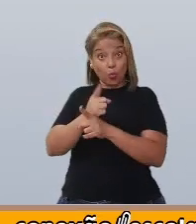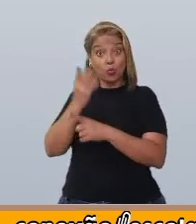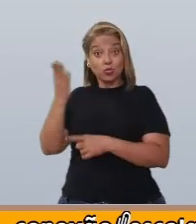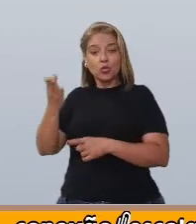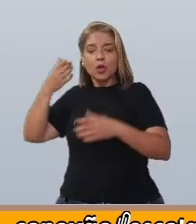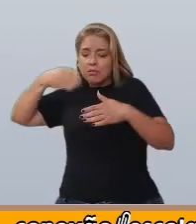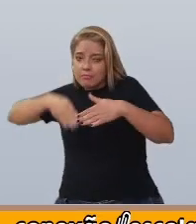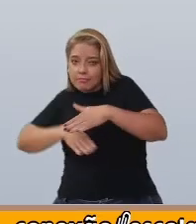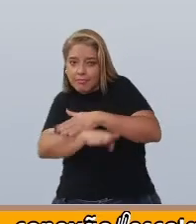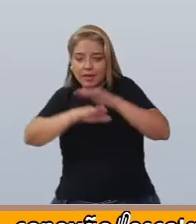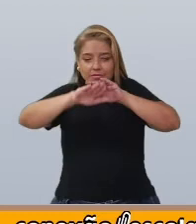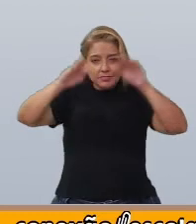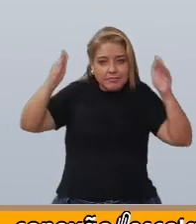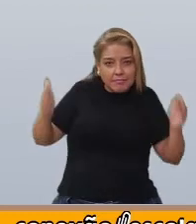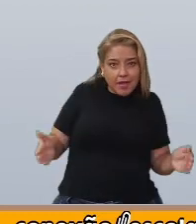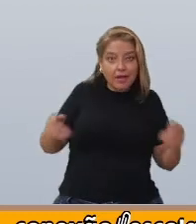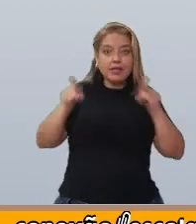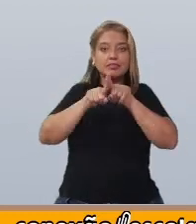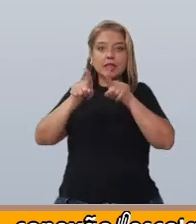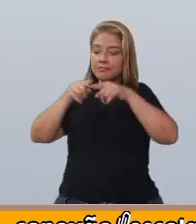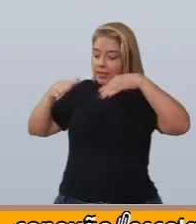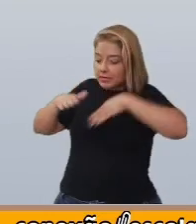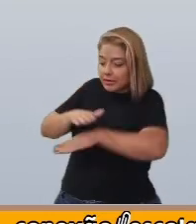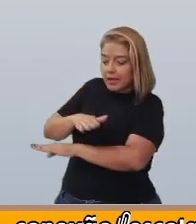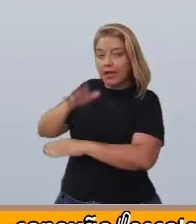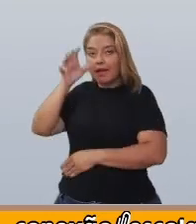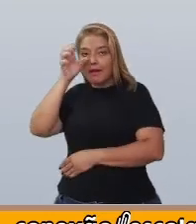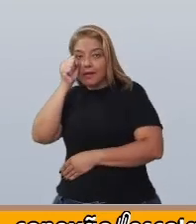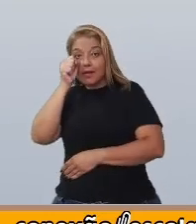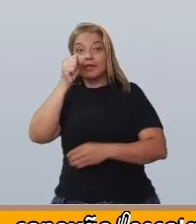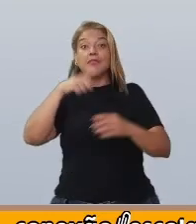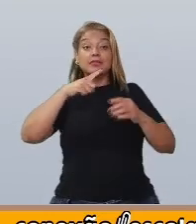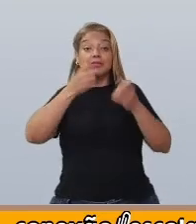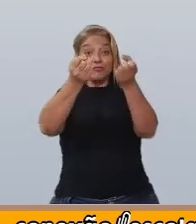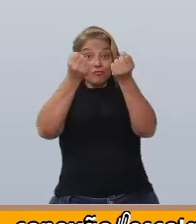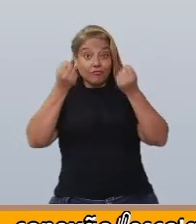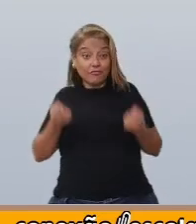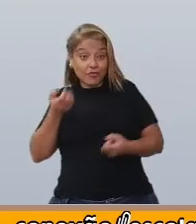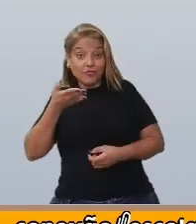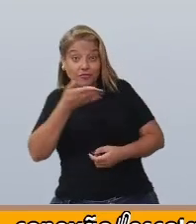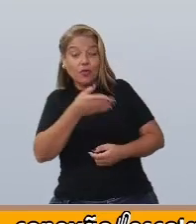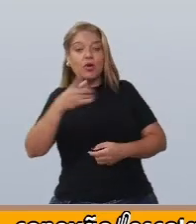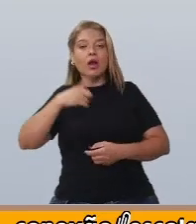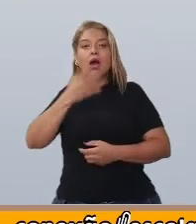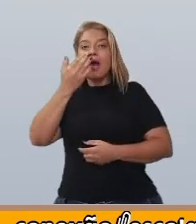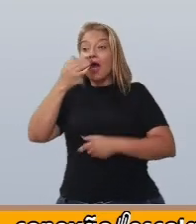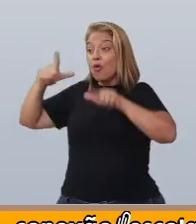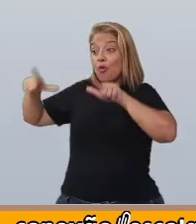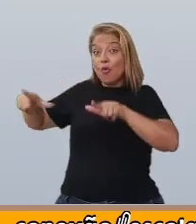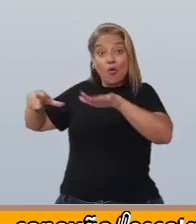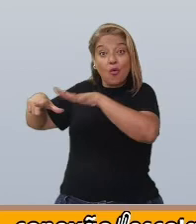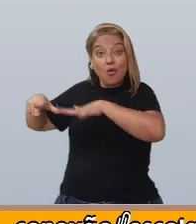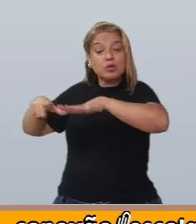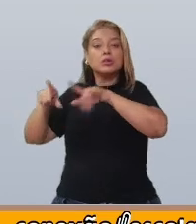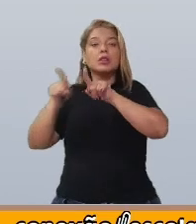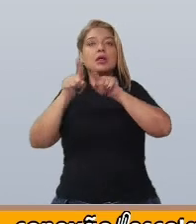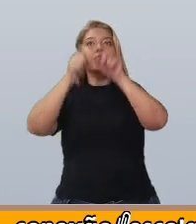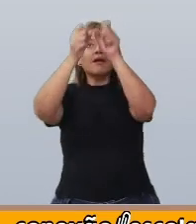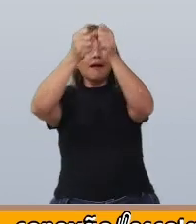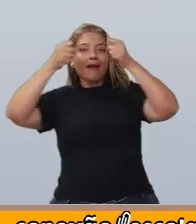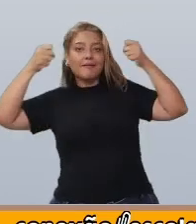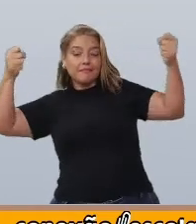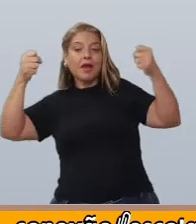mesa, embaixo da cama, dentro do forno, na cozinha, no armário e dentro da